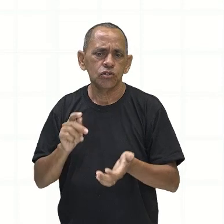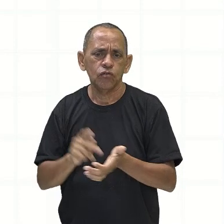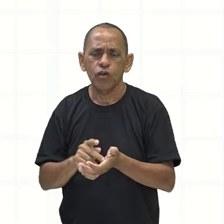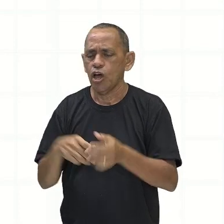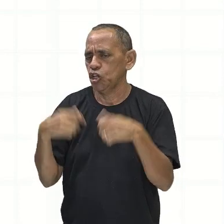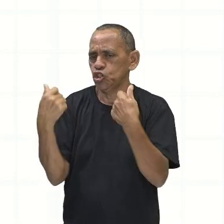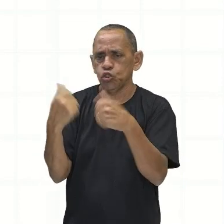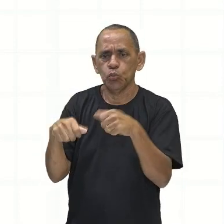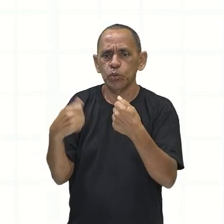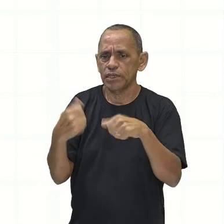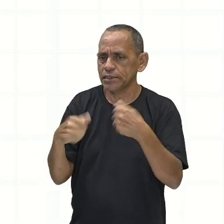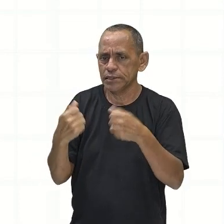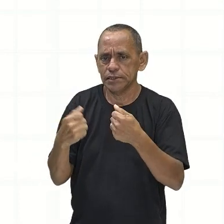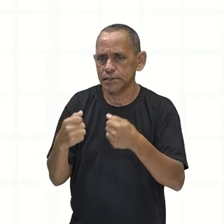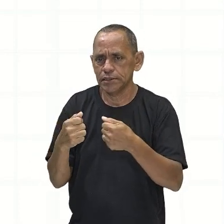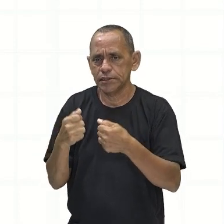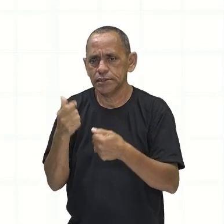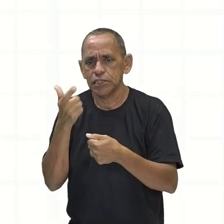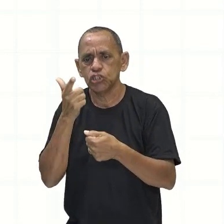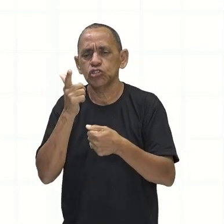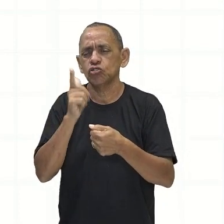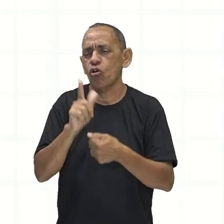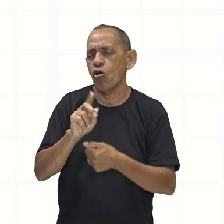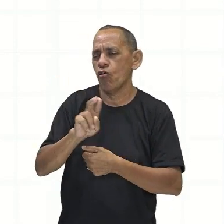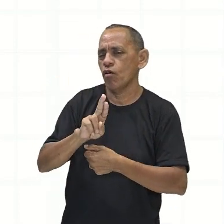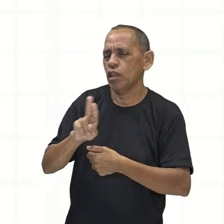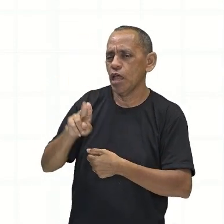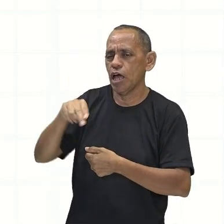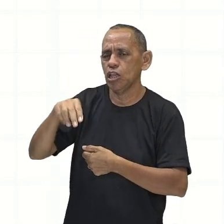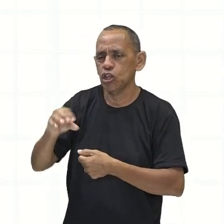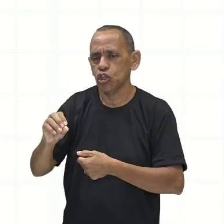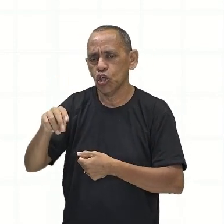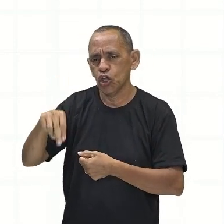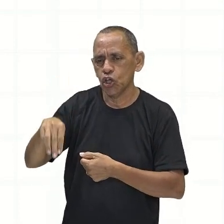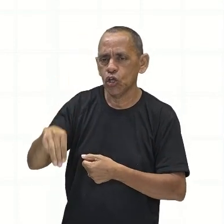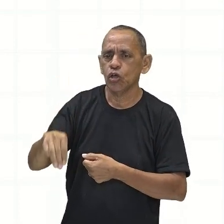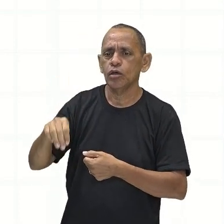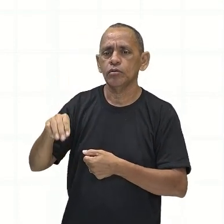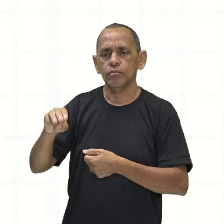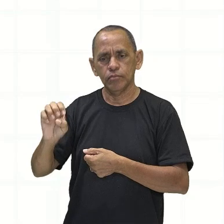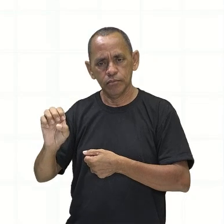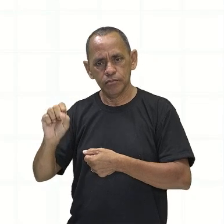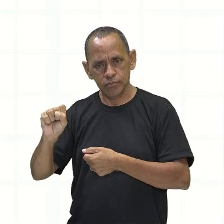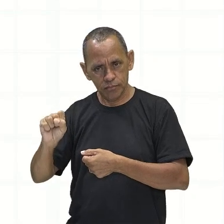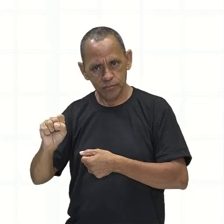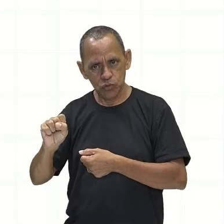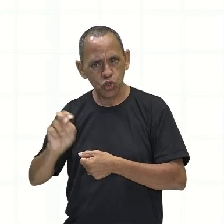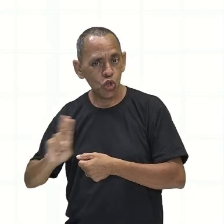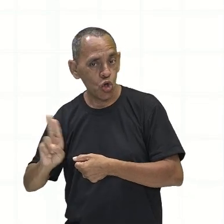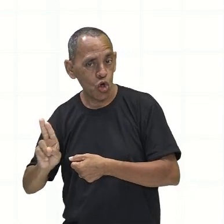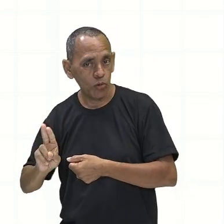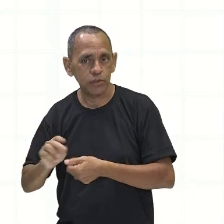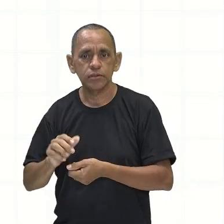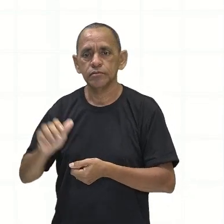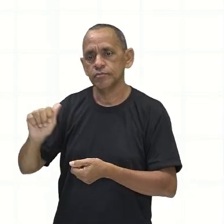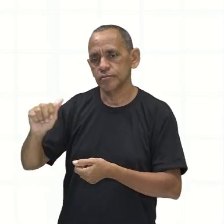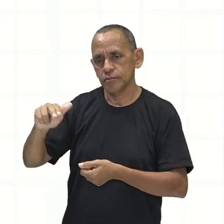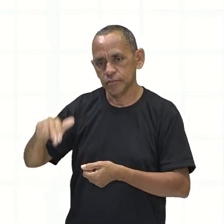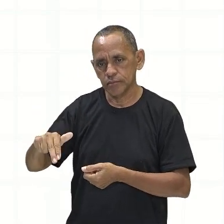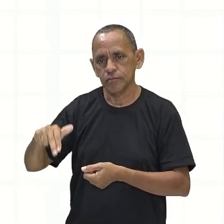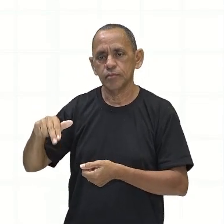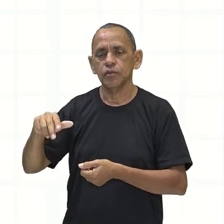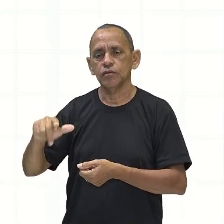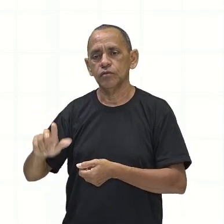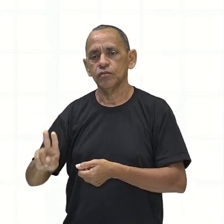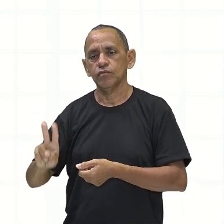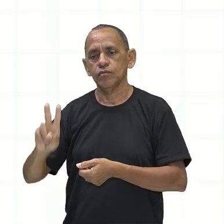ele coloca aí o pronome, substituindo o nome aves. Elas, as aves, essas aves. Muito bem, prosseguindo, olha